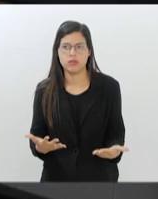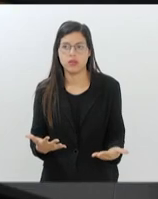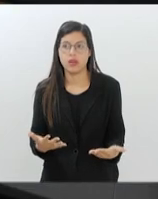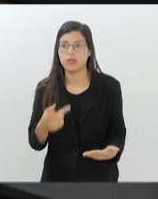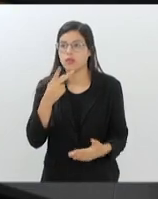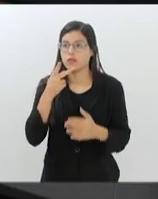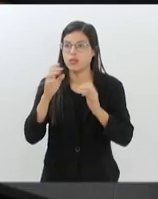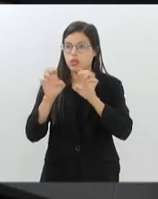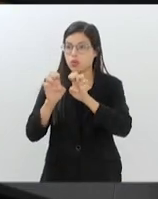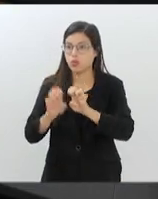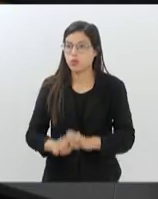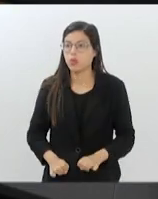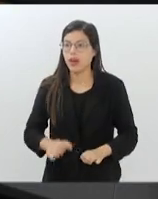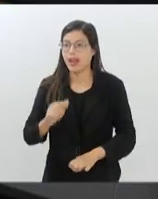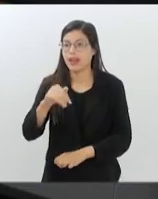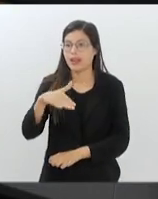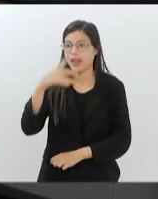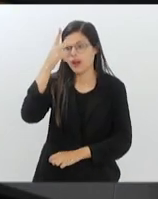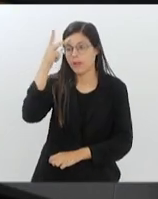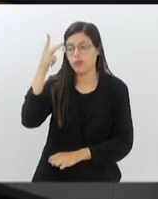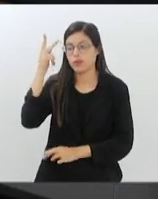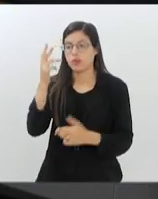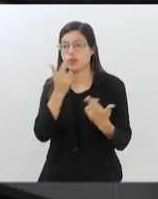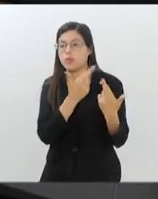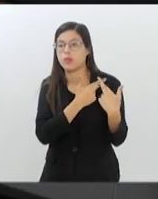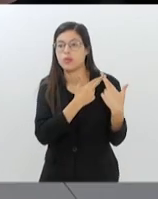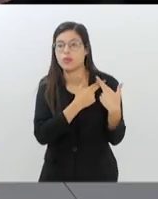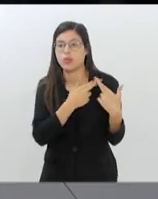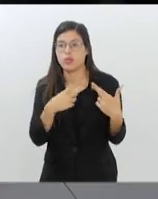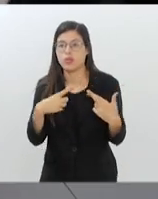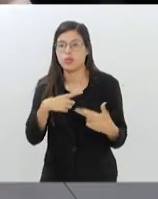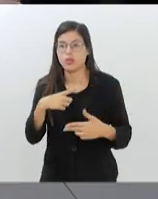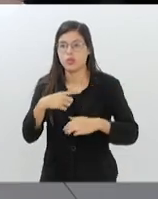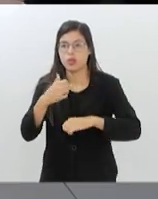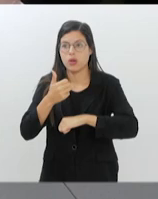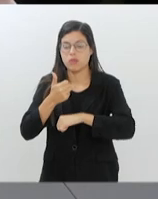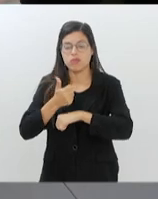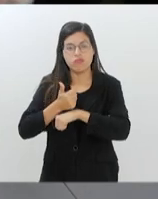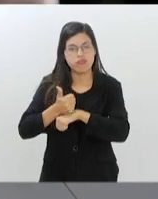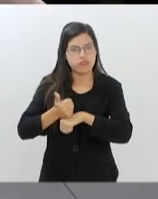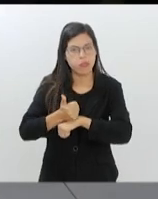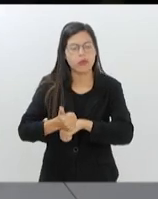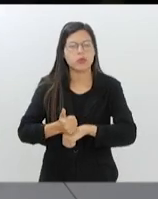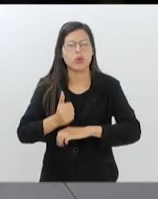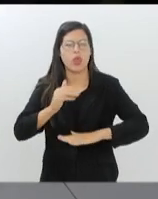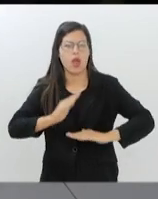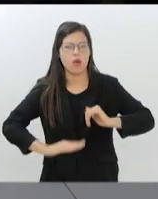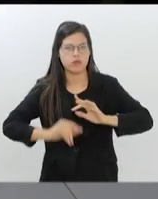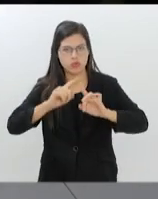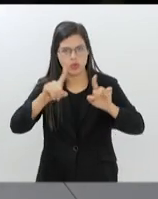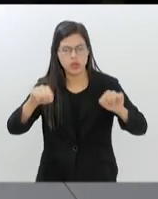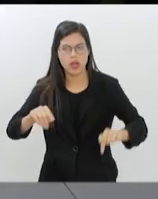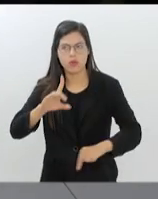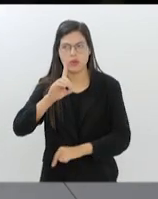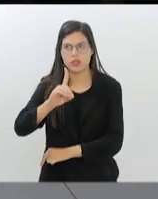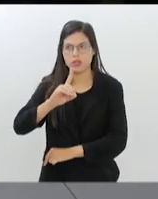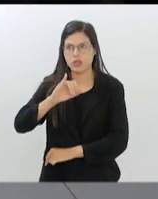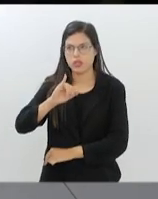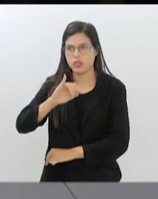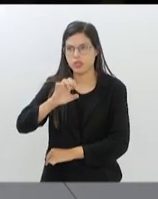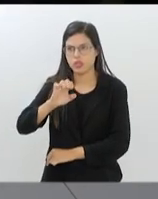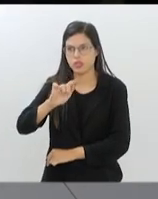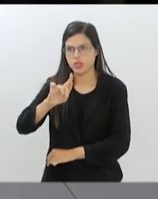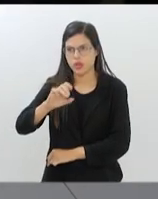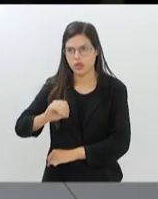tá falando da pessoa quem era a pessoa responsável nós tínhamos um funcionário lá o Diego Diego que era quem acompanhava soome